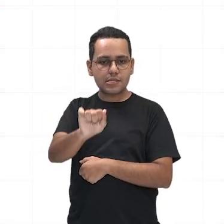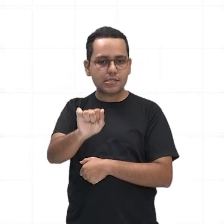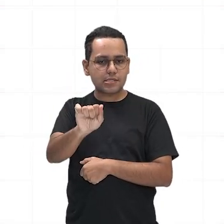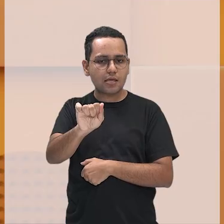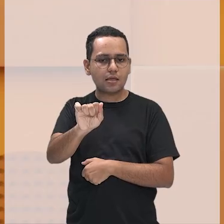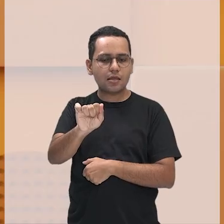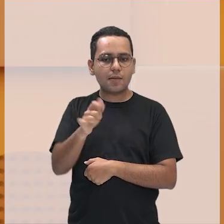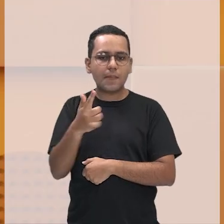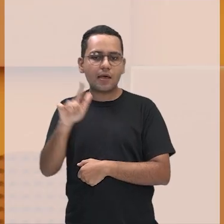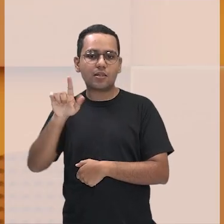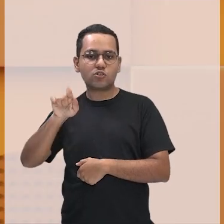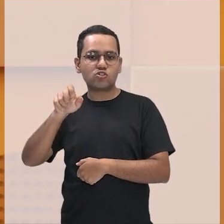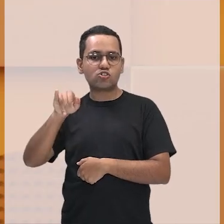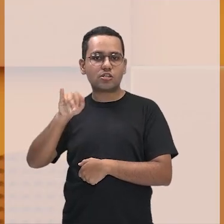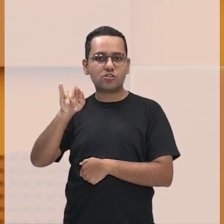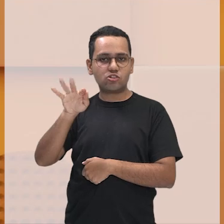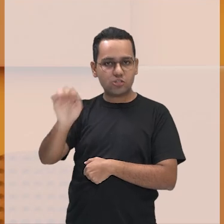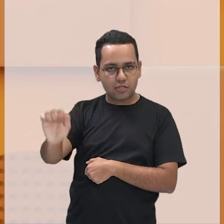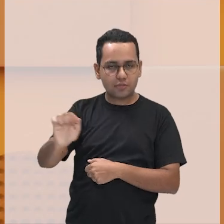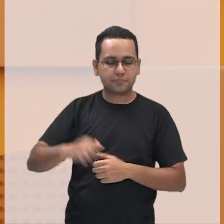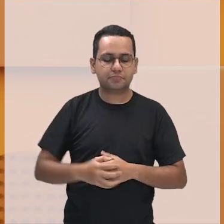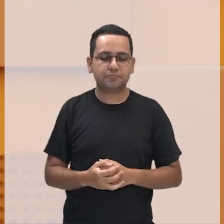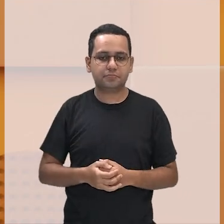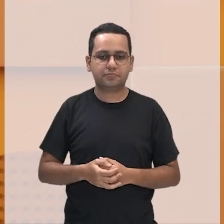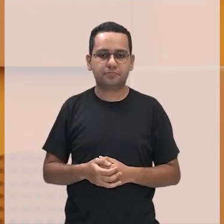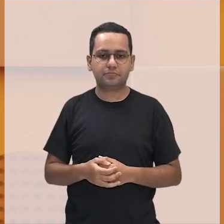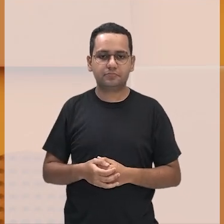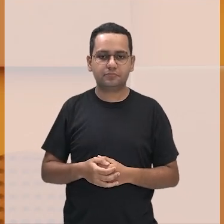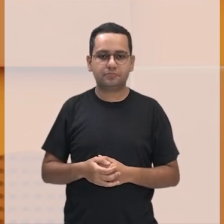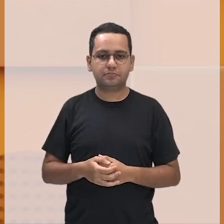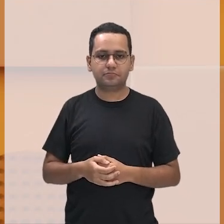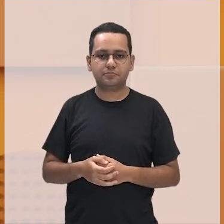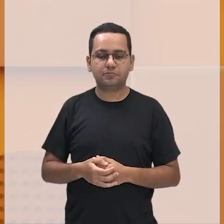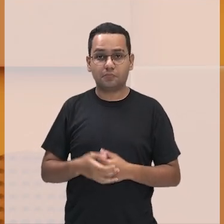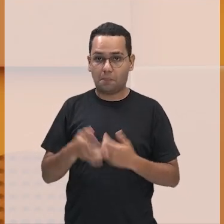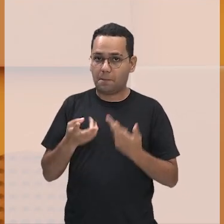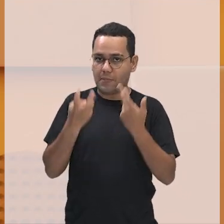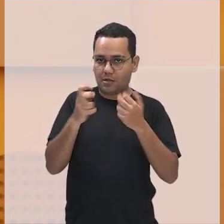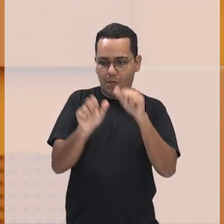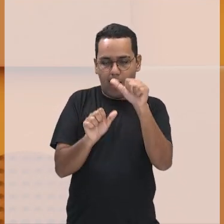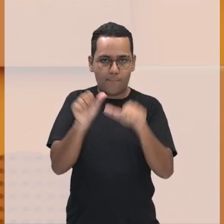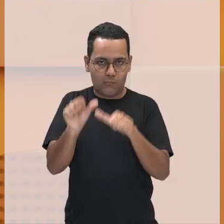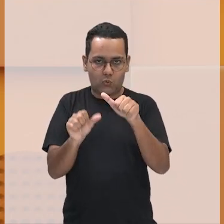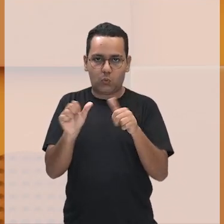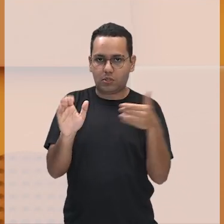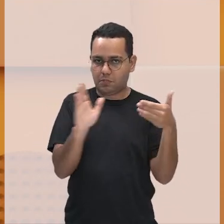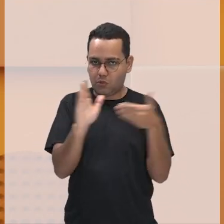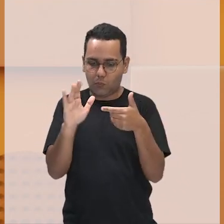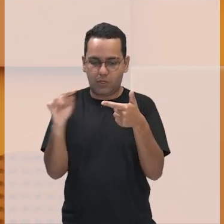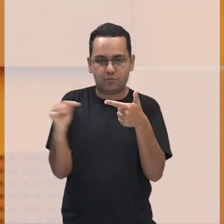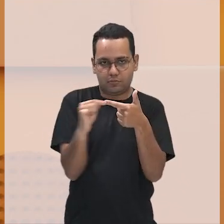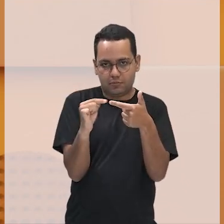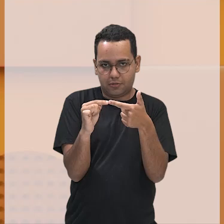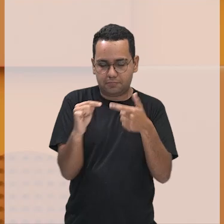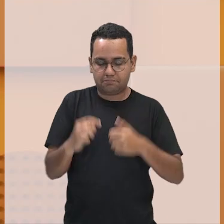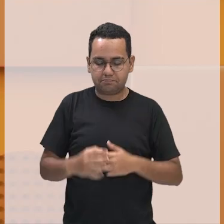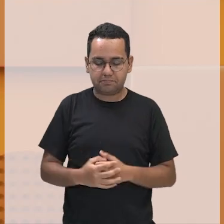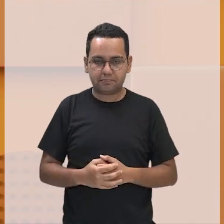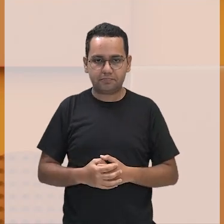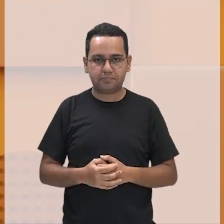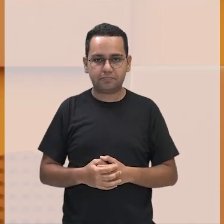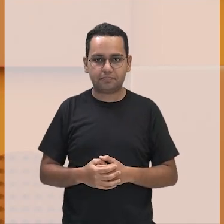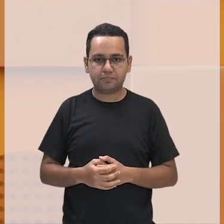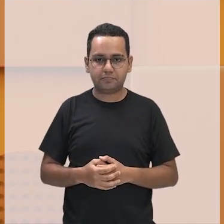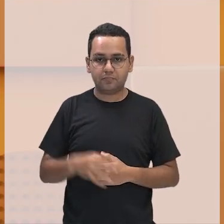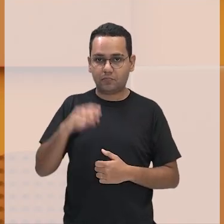aí pelos genos, tá? Então, observa aí essa mudança nesse período, então, homérico, tá? Vamos marcar bem